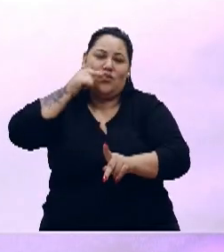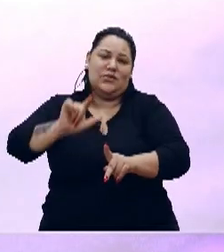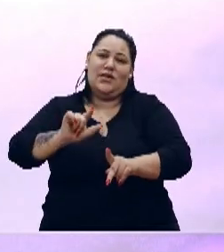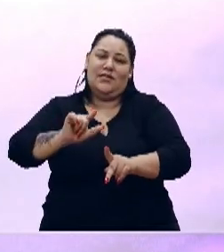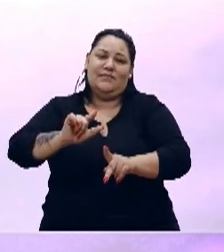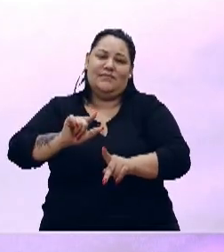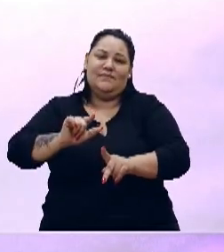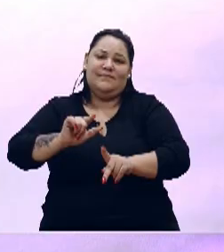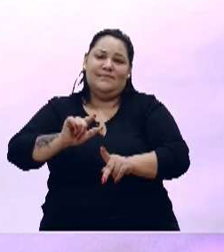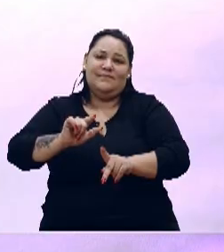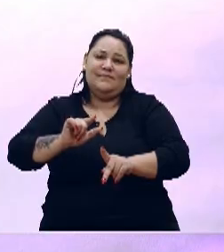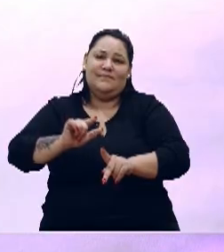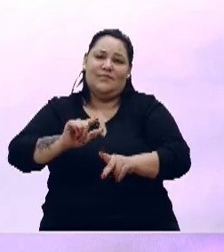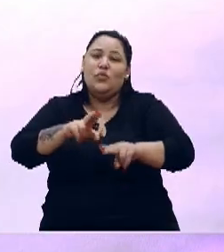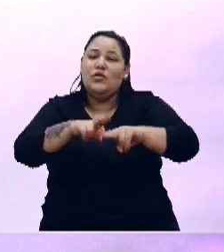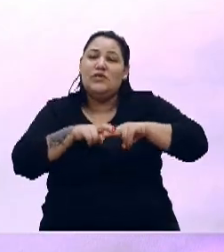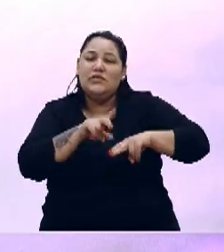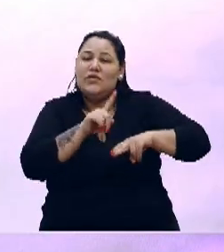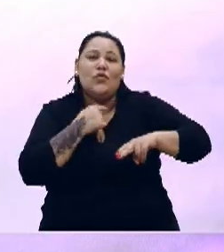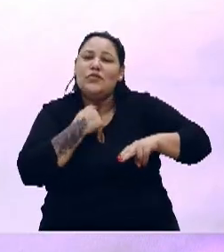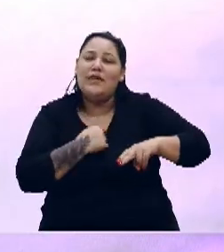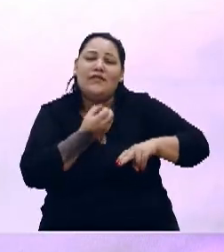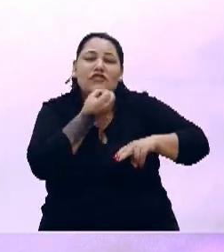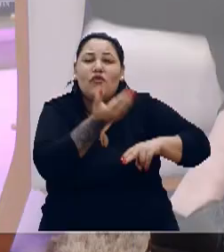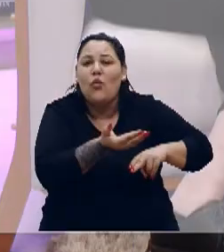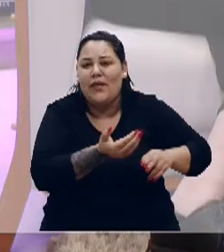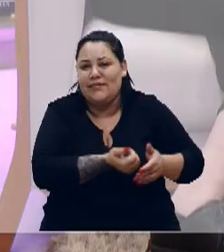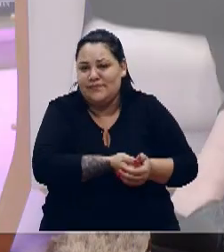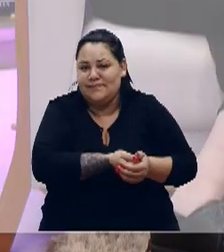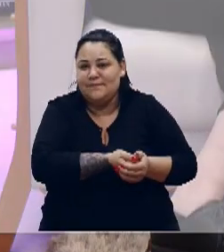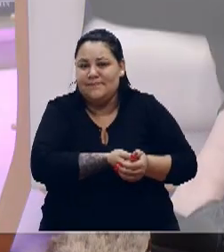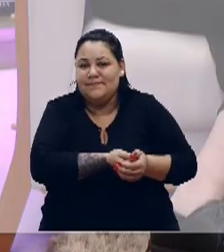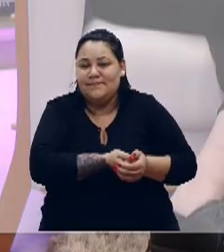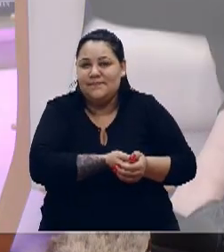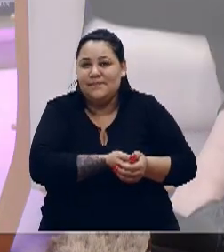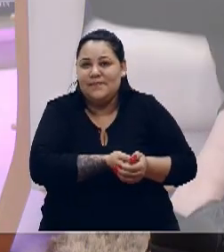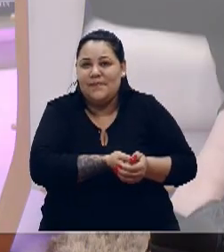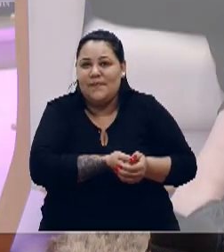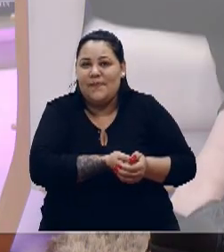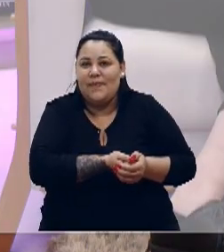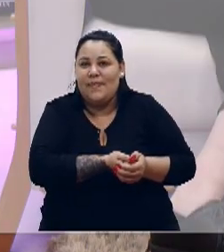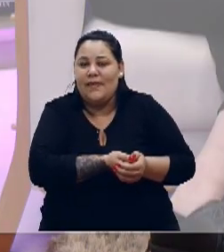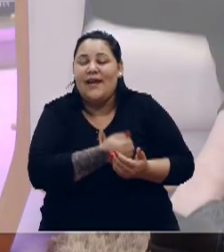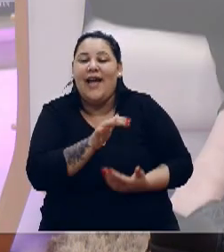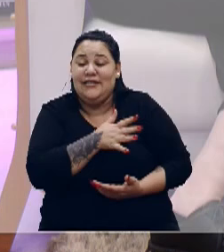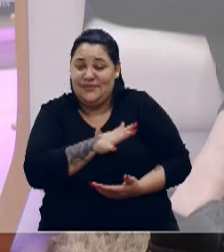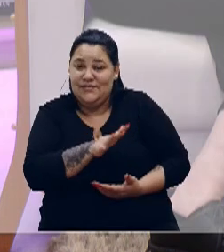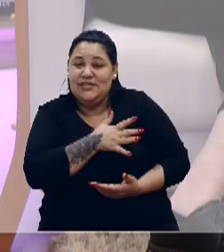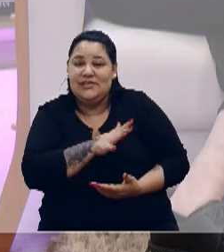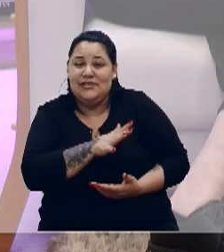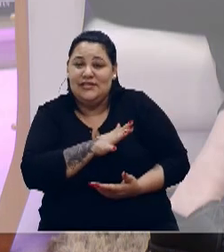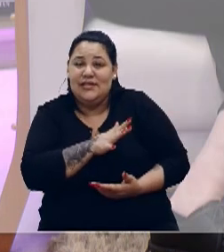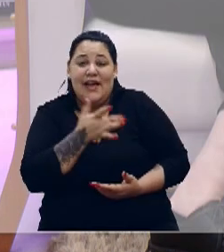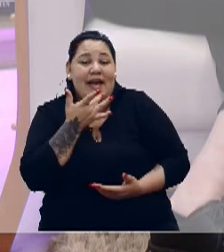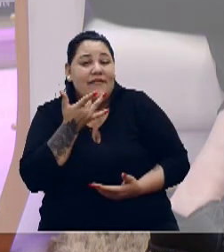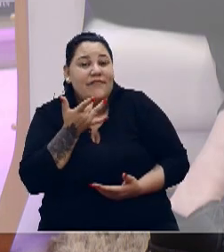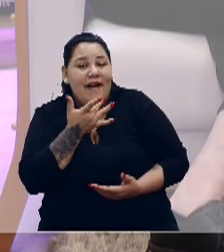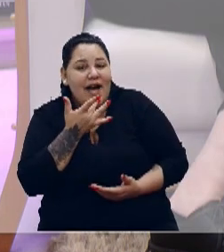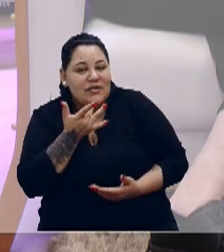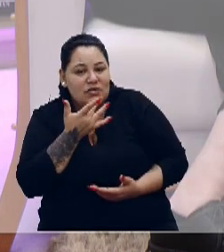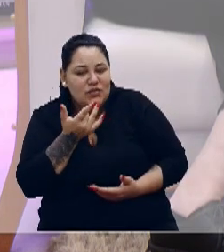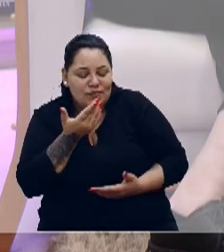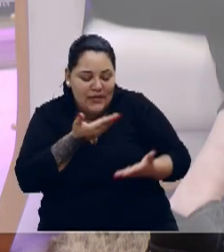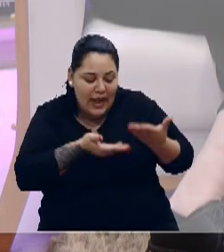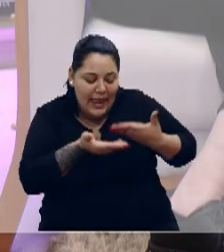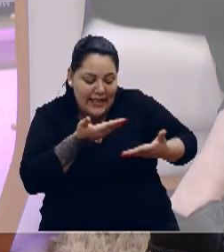assimilar que não deu de novo. É muito isso. Às vezes, é muito mais fácil a gente